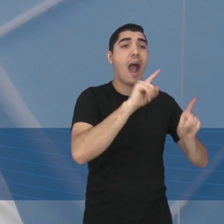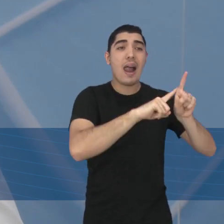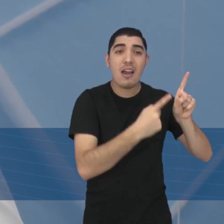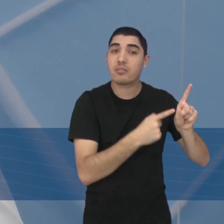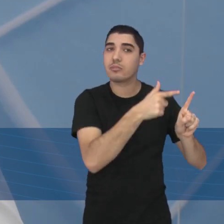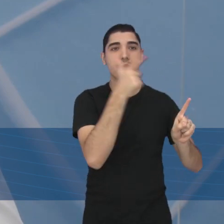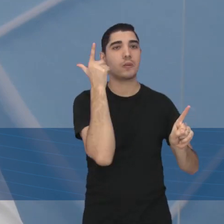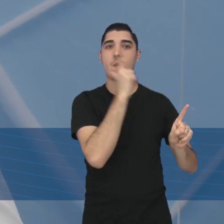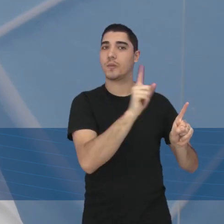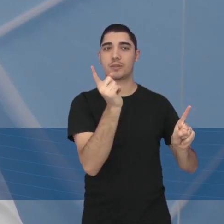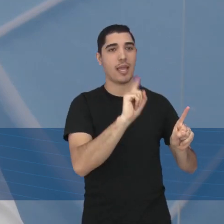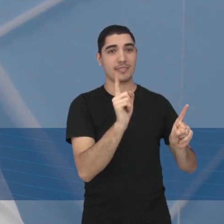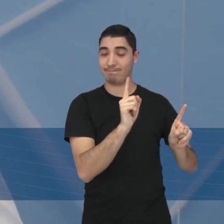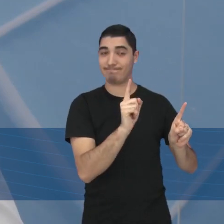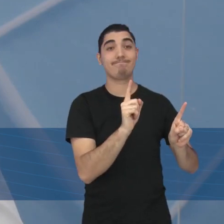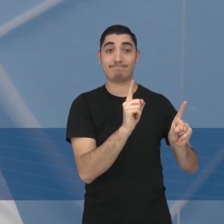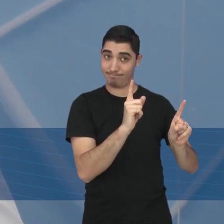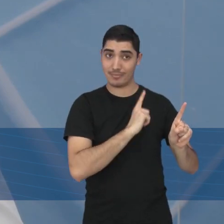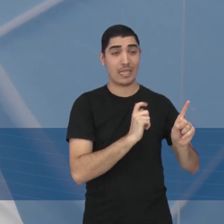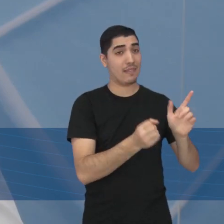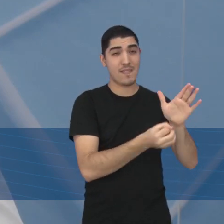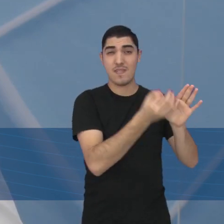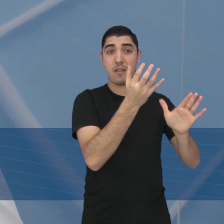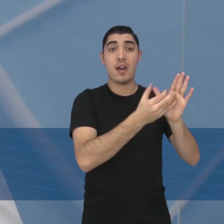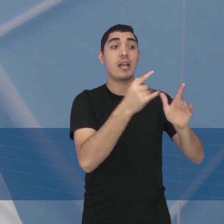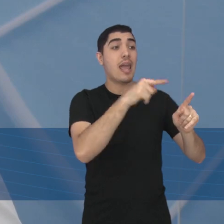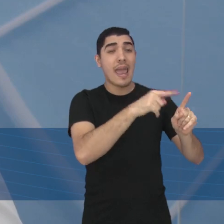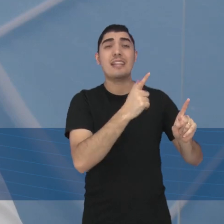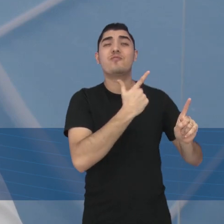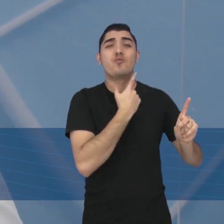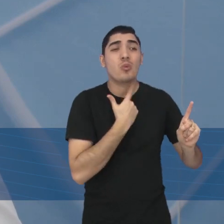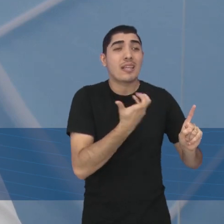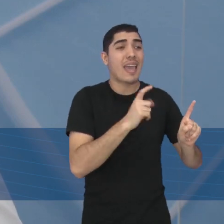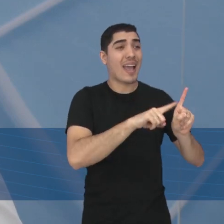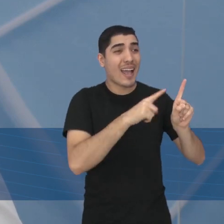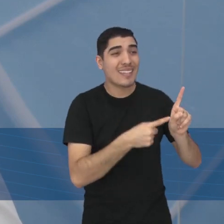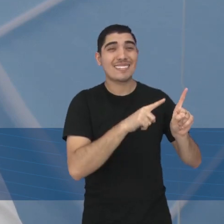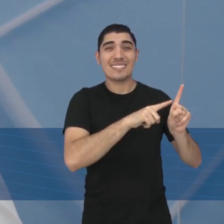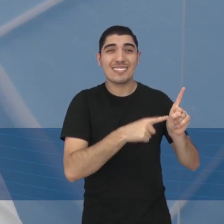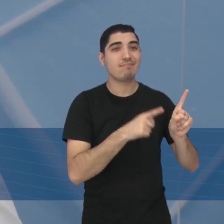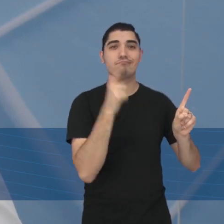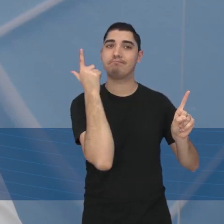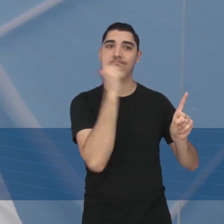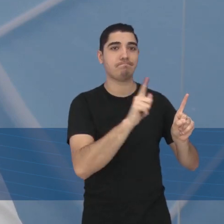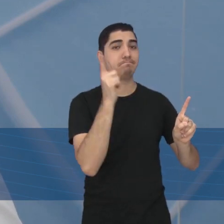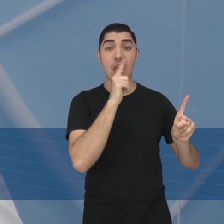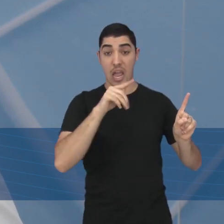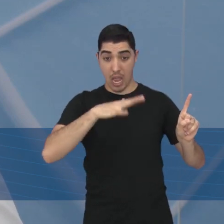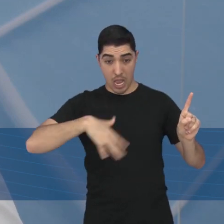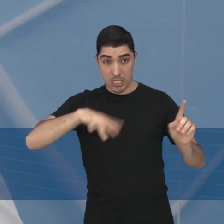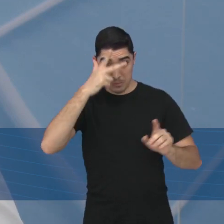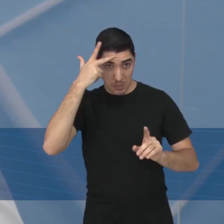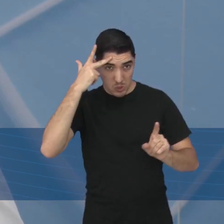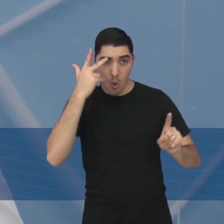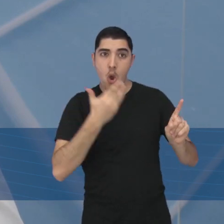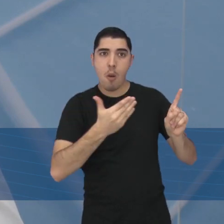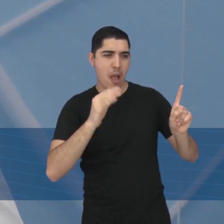vida que é muito exigente para essa mulher, né? Que ela quer ter esse filho e ela não consegue ter esse filho, e ela sofre essa